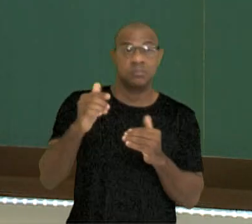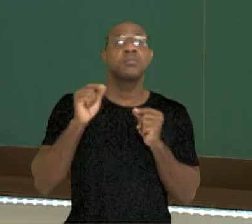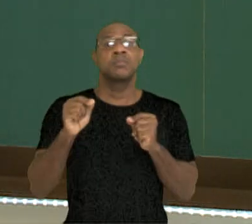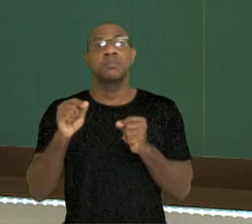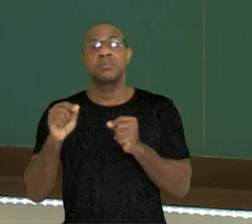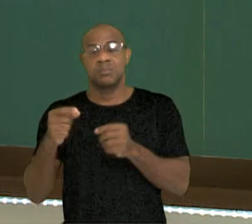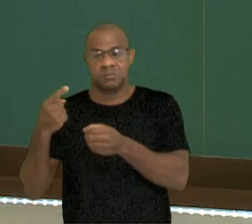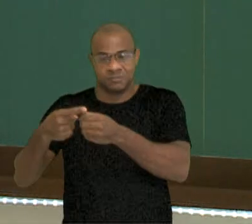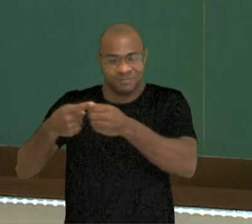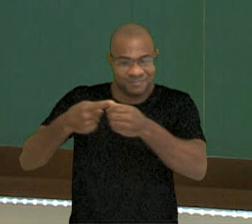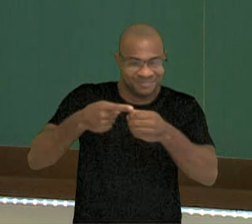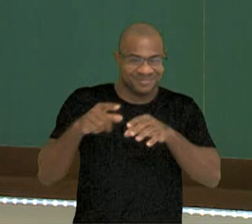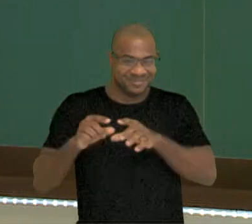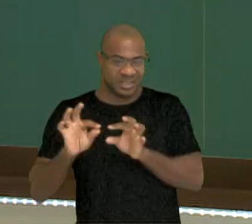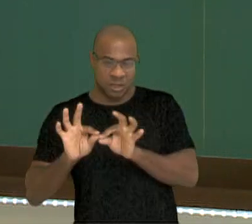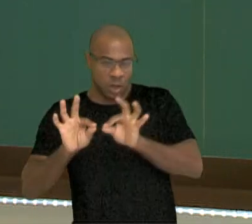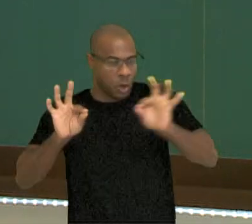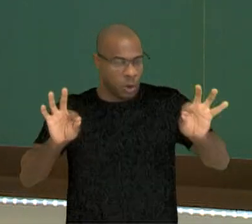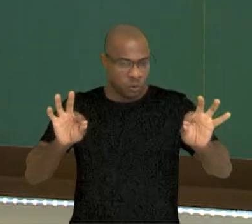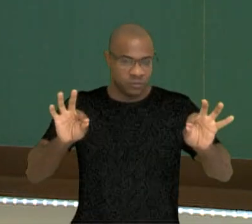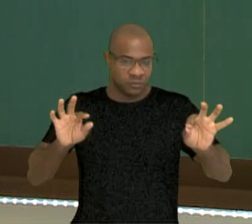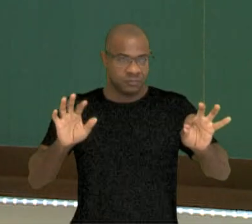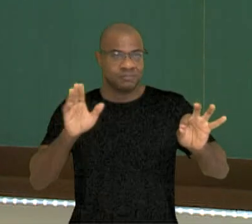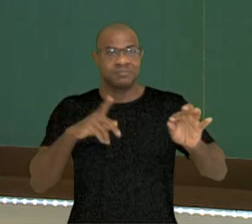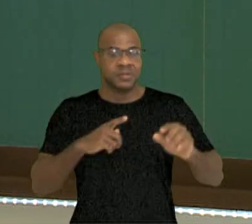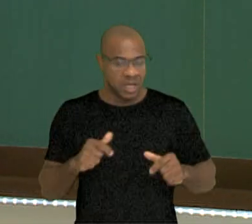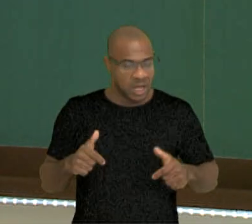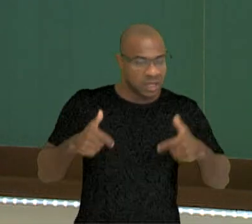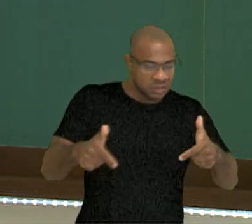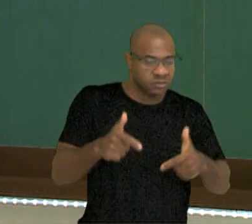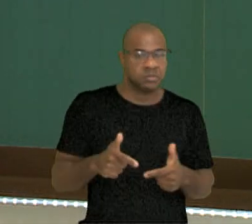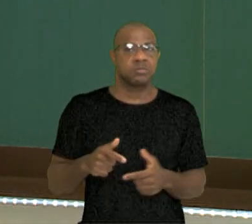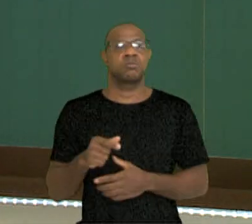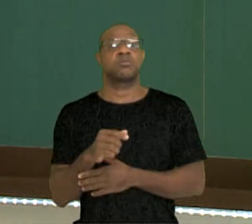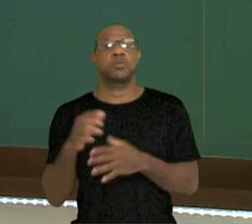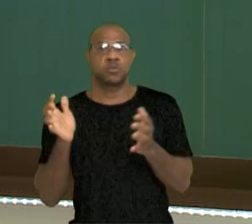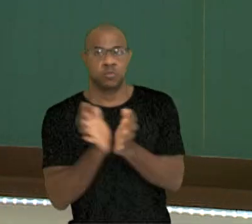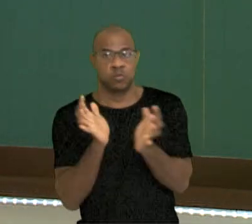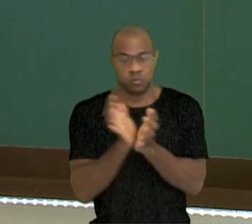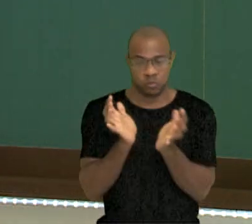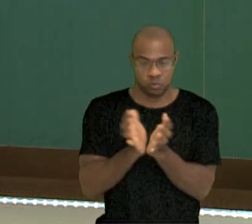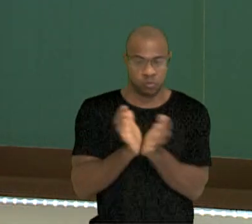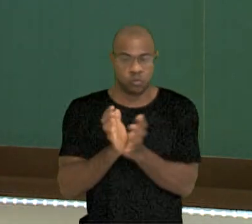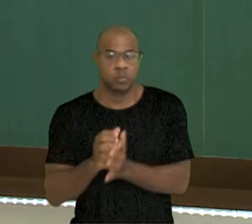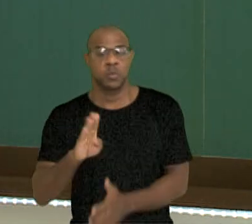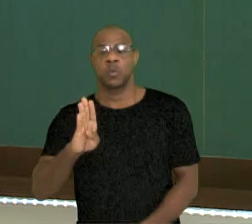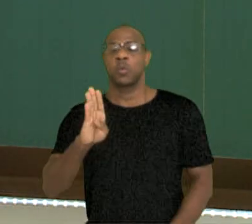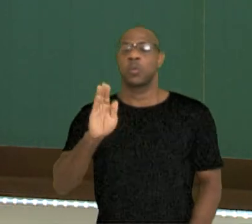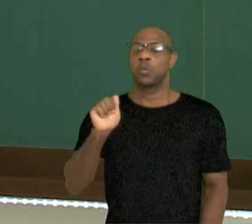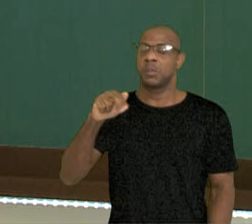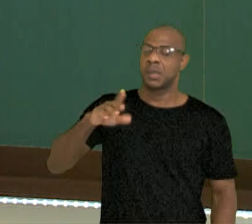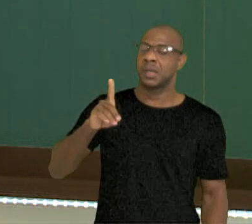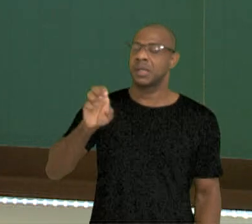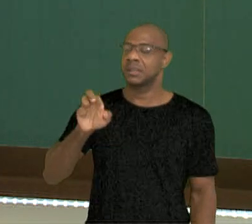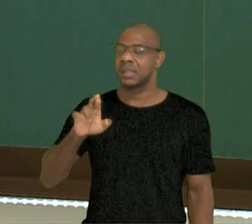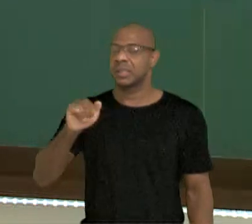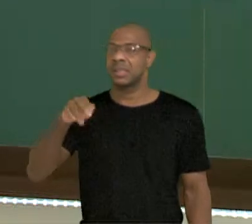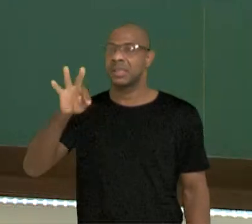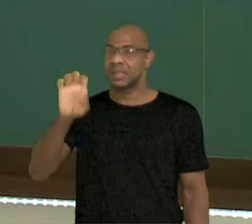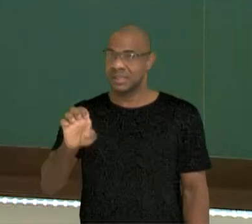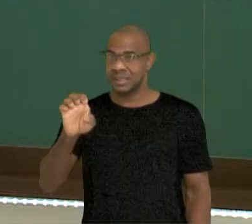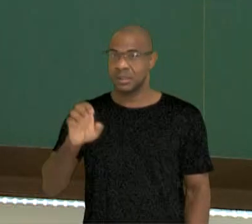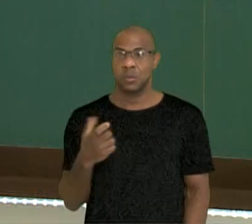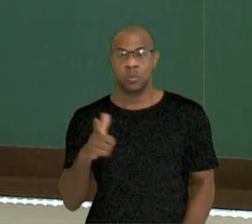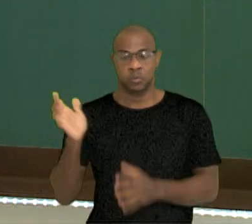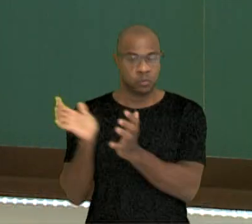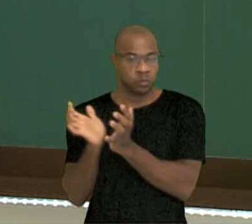interior. Vimos lá que as ações dos bandeirantes, as entradas de bandeiras também contribuíram, ou seja, eram expedições que iam